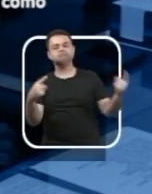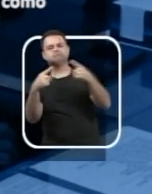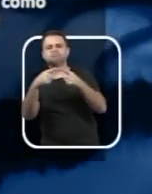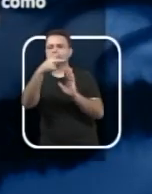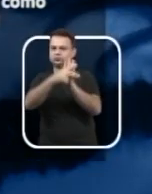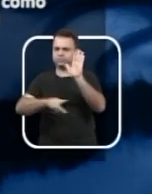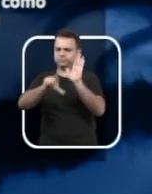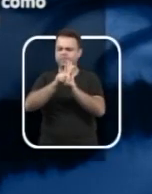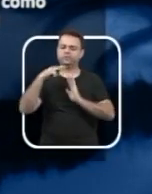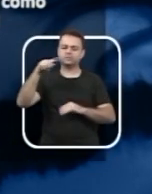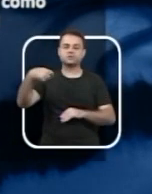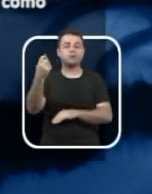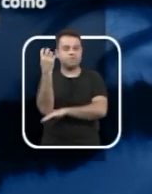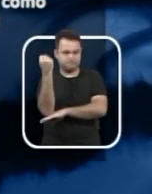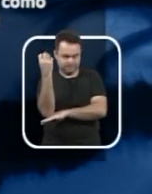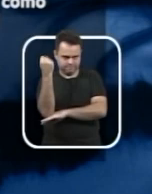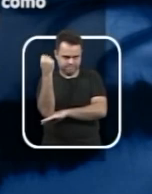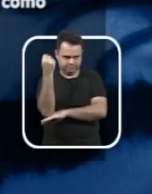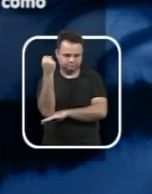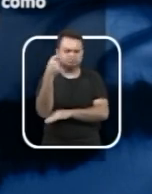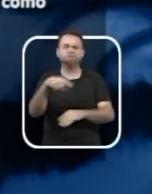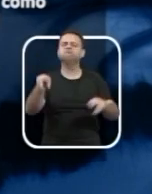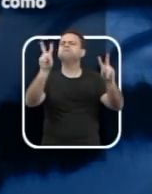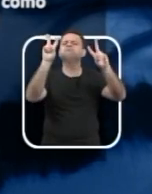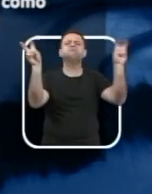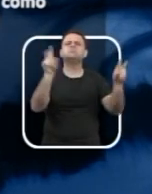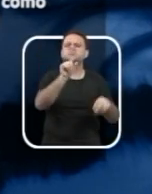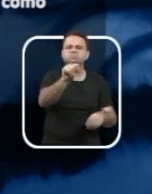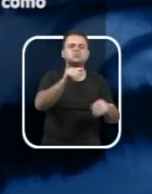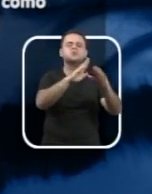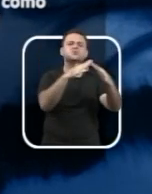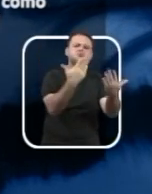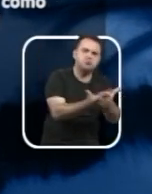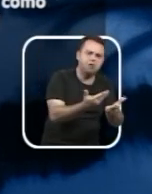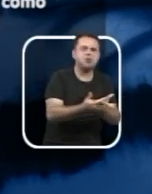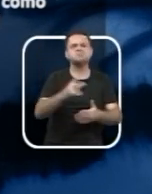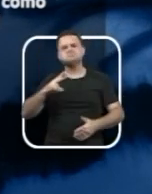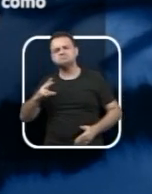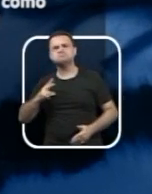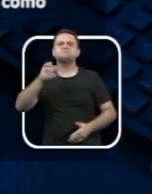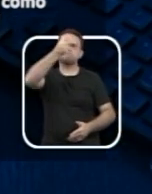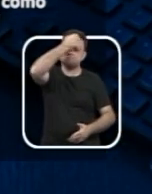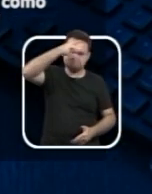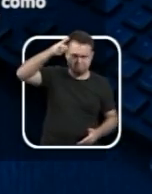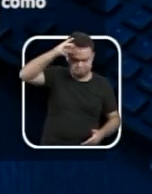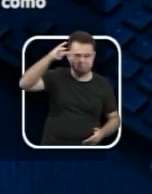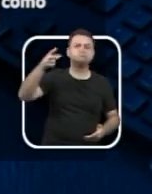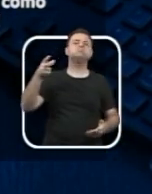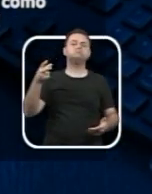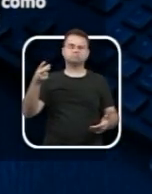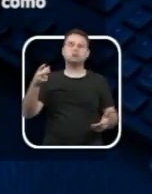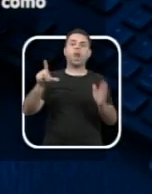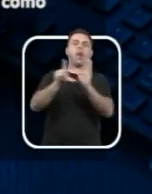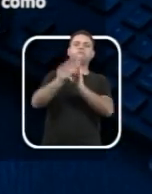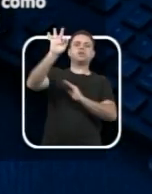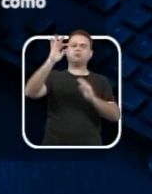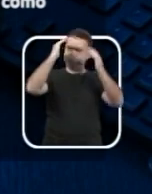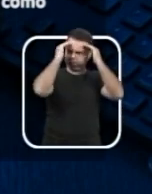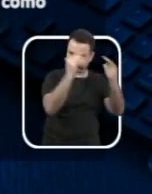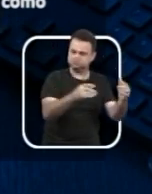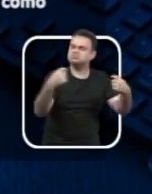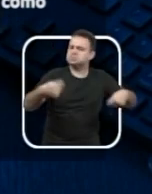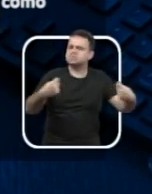do vereador Anderson Branco, do PL, que regulamenta a aplicação no município de lei nacional, tornando obrigatória